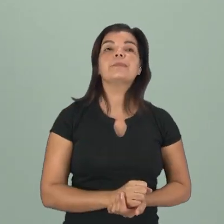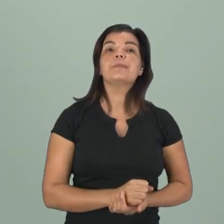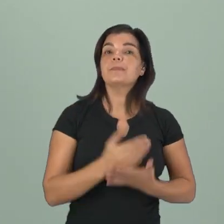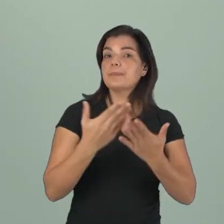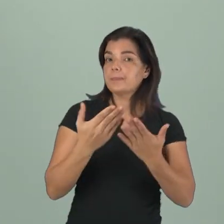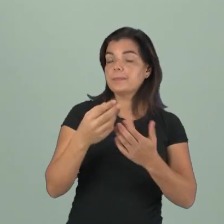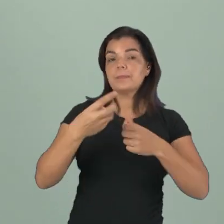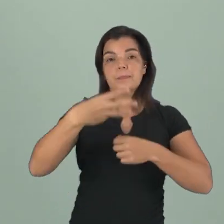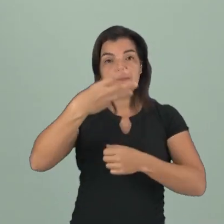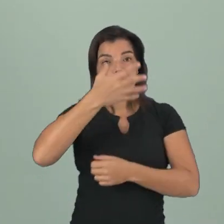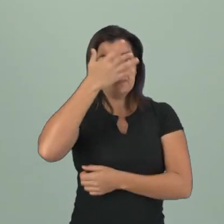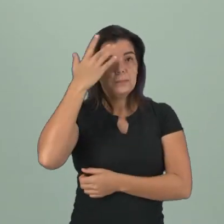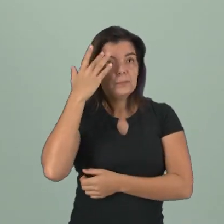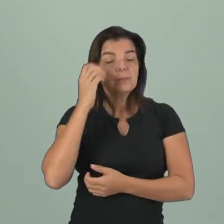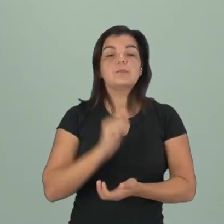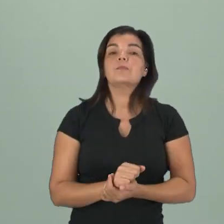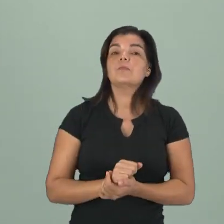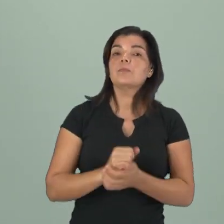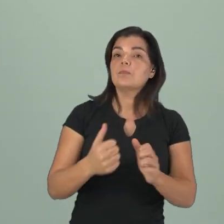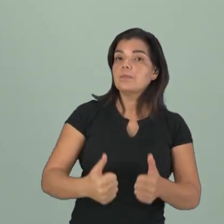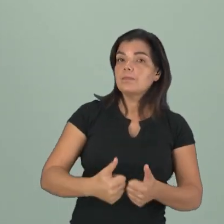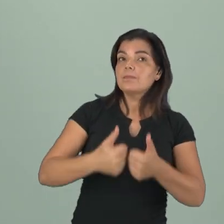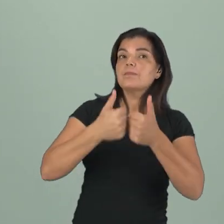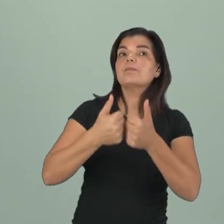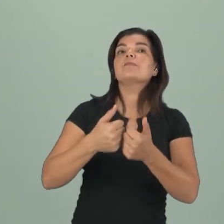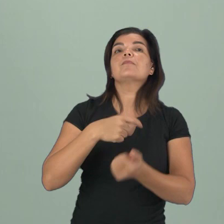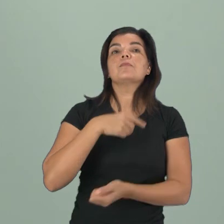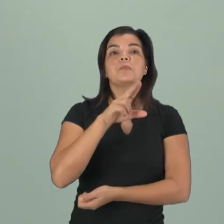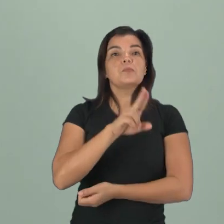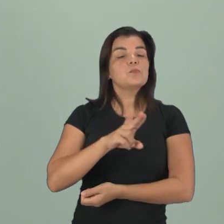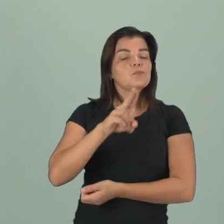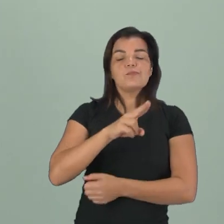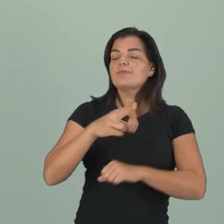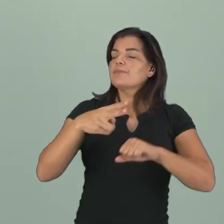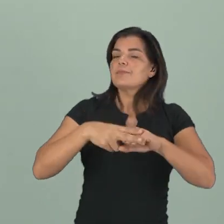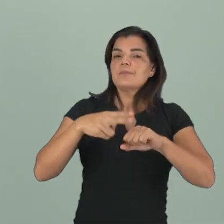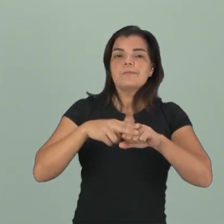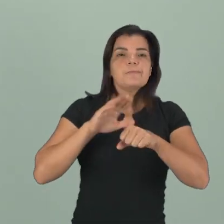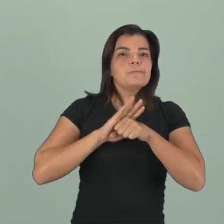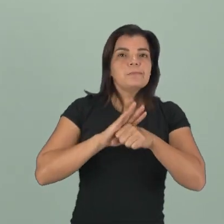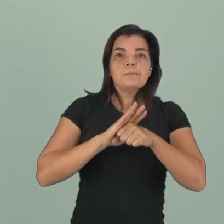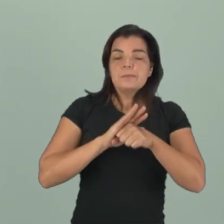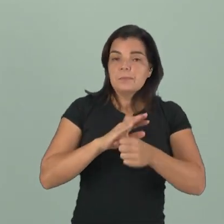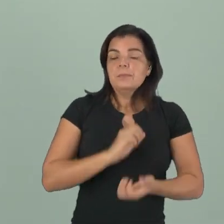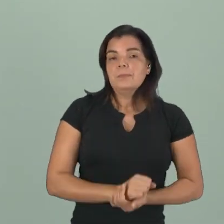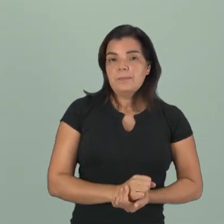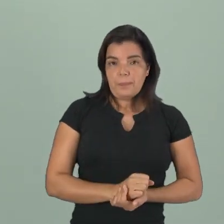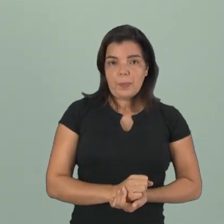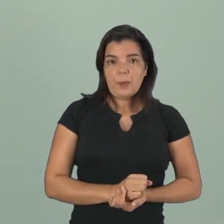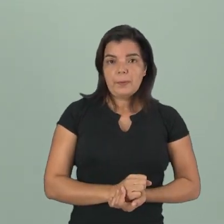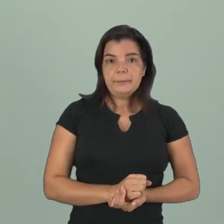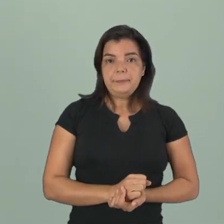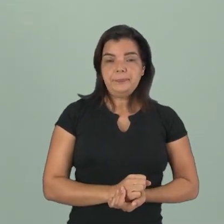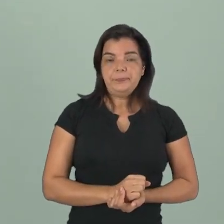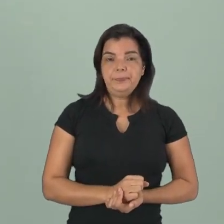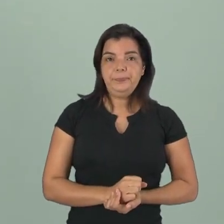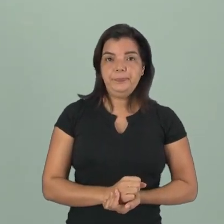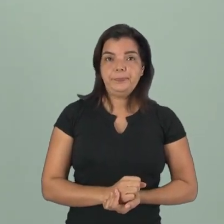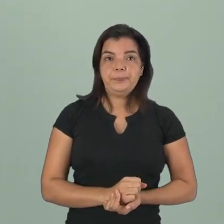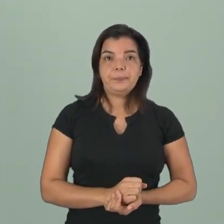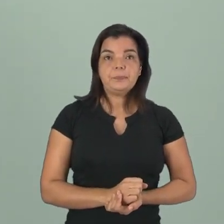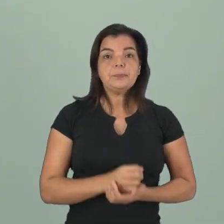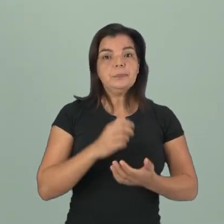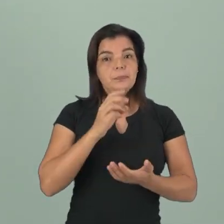doesn't se for terceira pessoa. E nas sentenças positivas, nós não podemos de forma alguma usar o nosso verbo